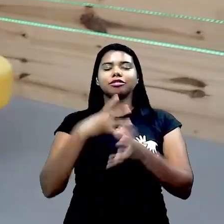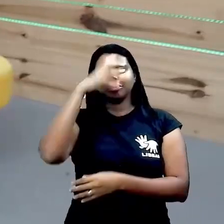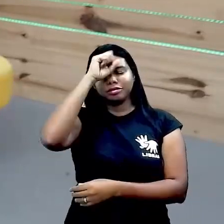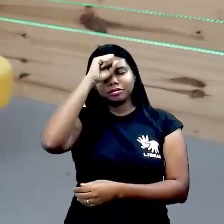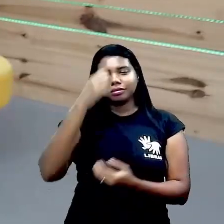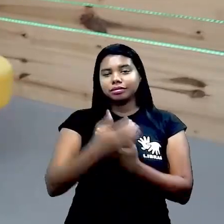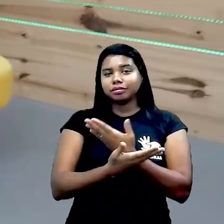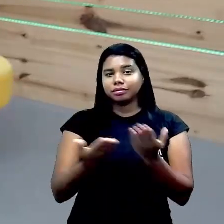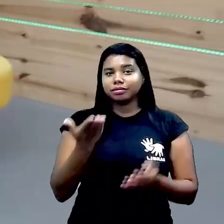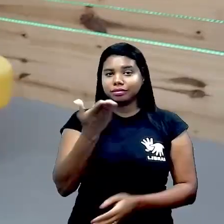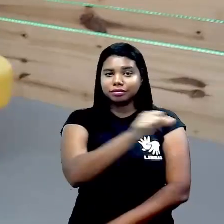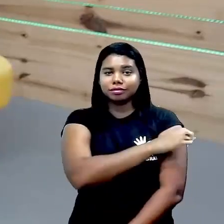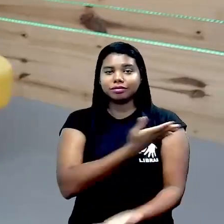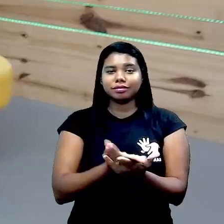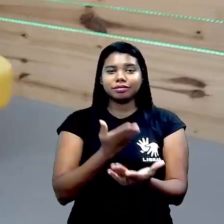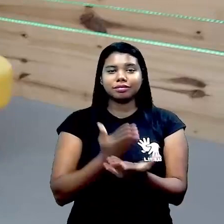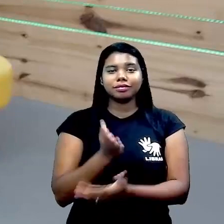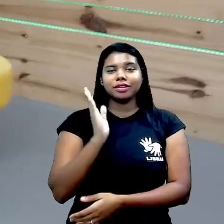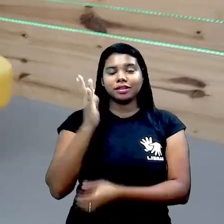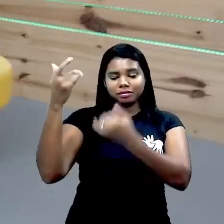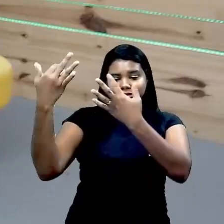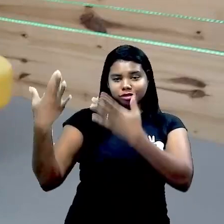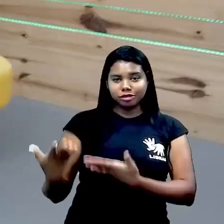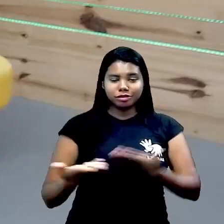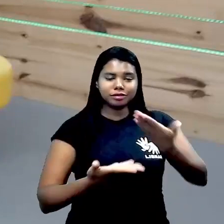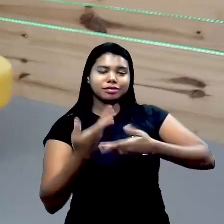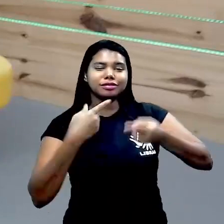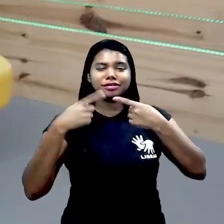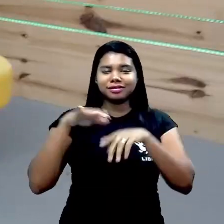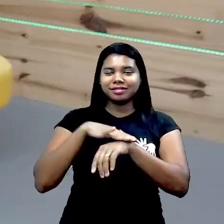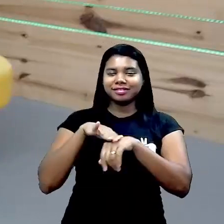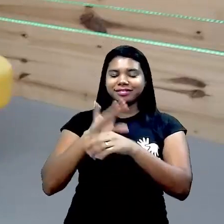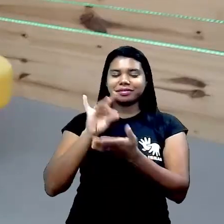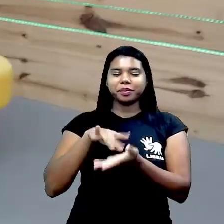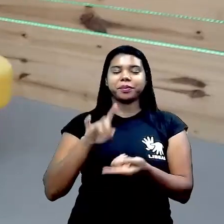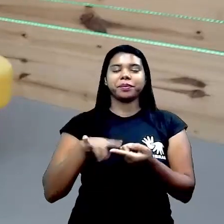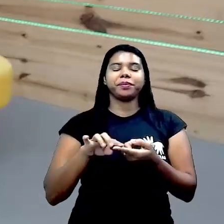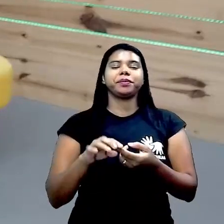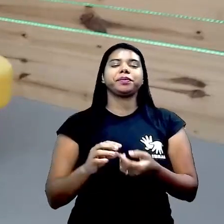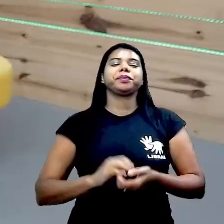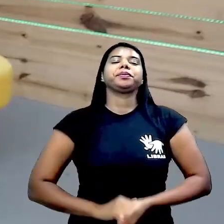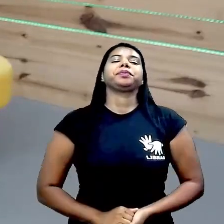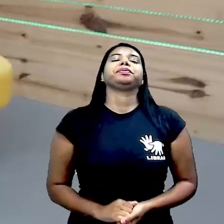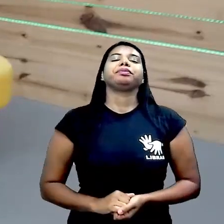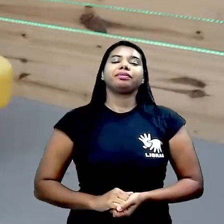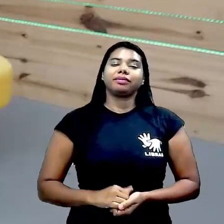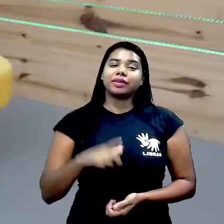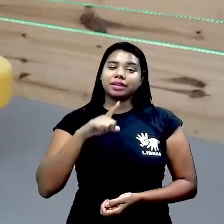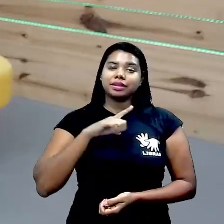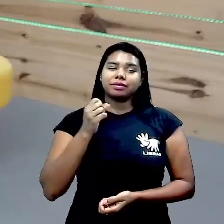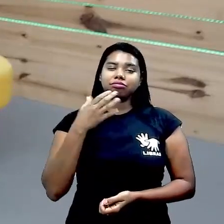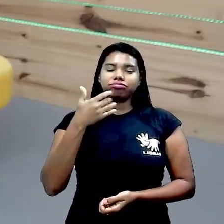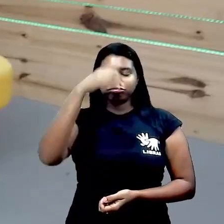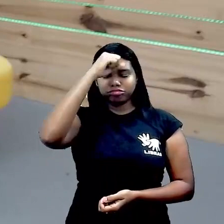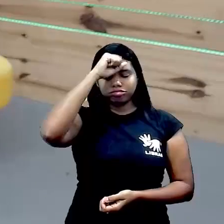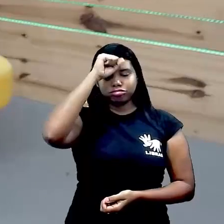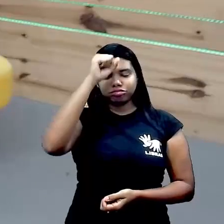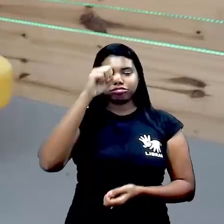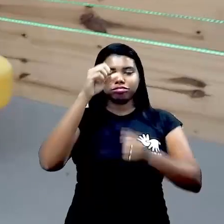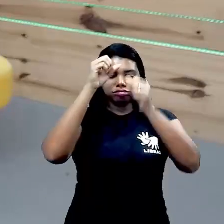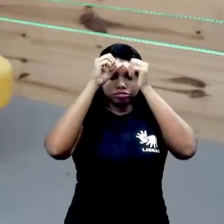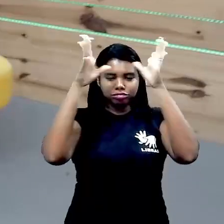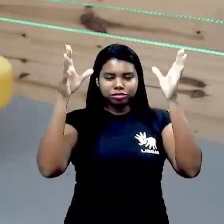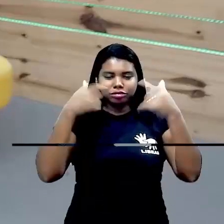para vocês também, estudantes, já que a gente está aqui na nossa conversa. Quando a gente tem um bom aprendizado,